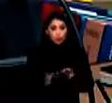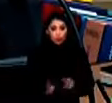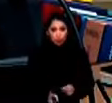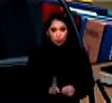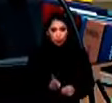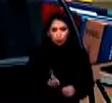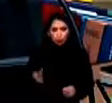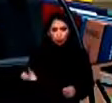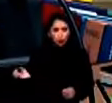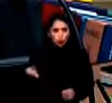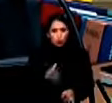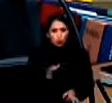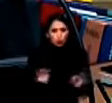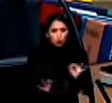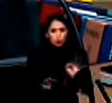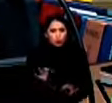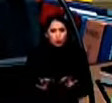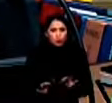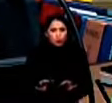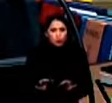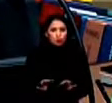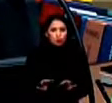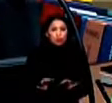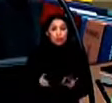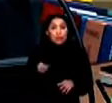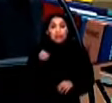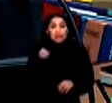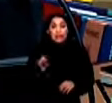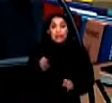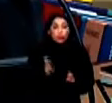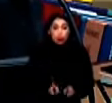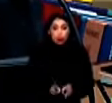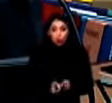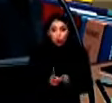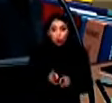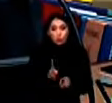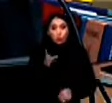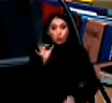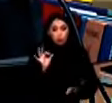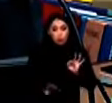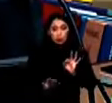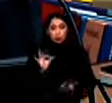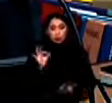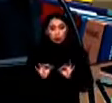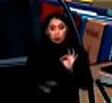julgamento? Se é um prosseguimento de julgamento, eu não tenho mais sustentação oral.